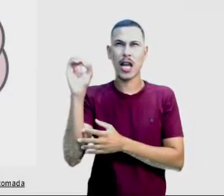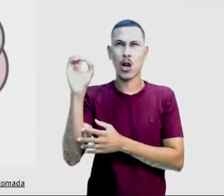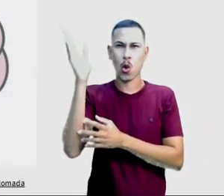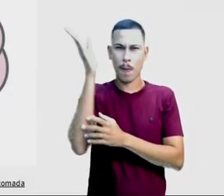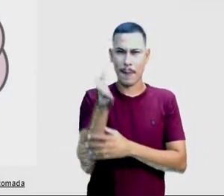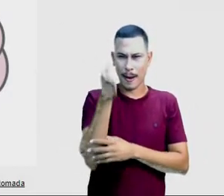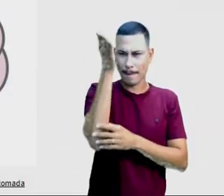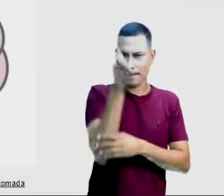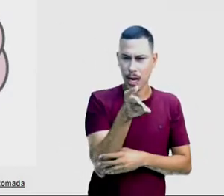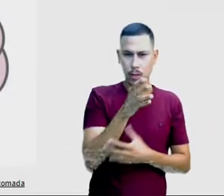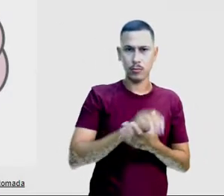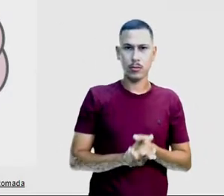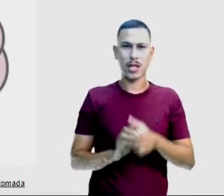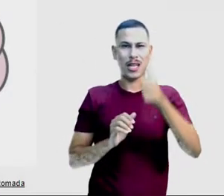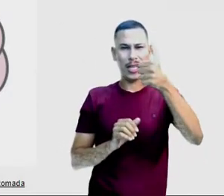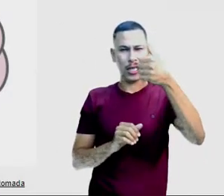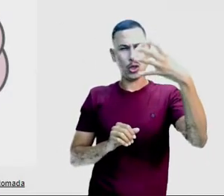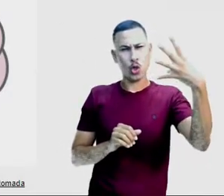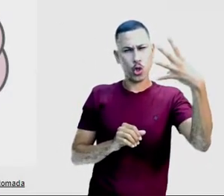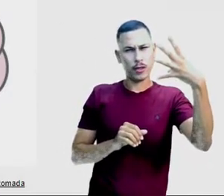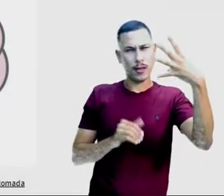colocar 14 menos 8.